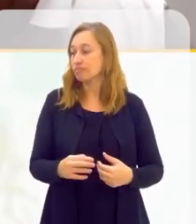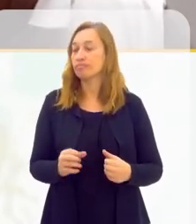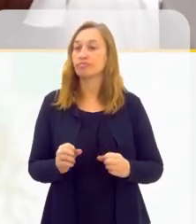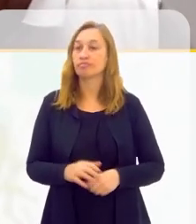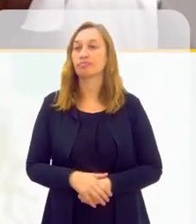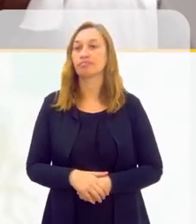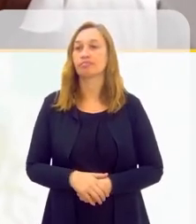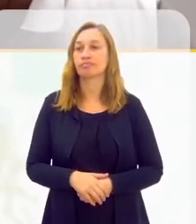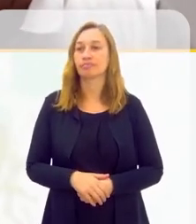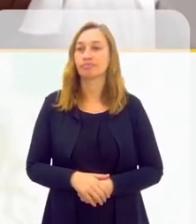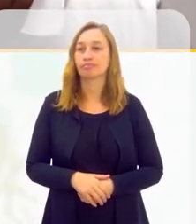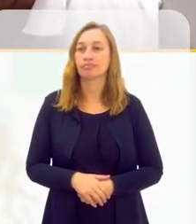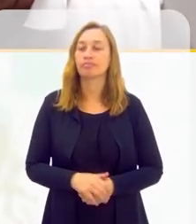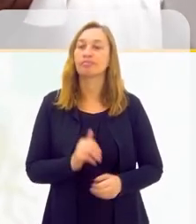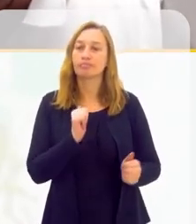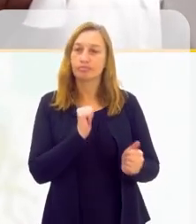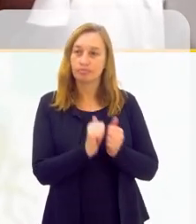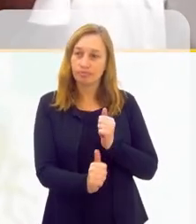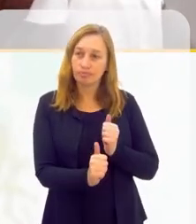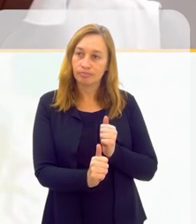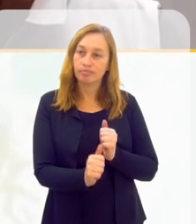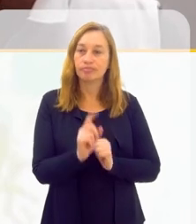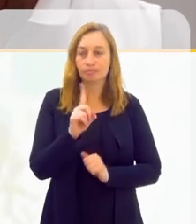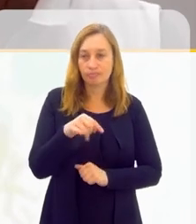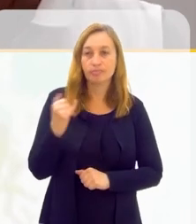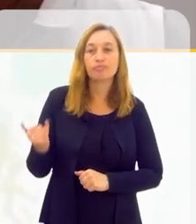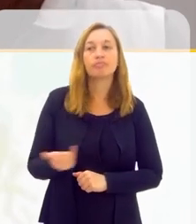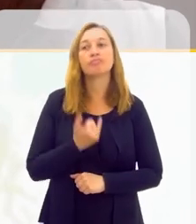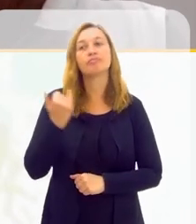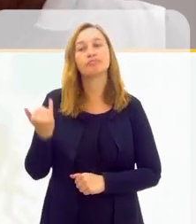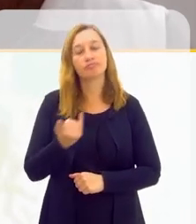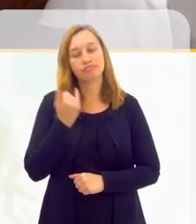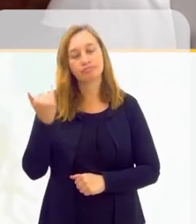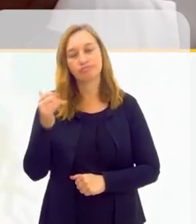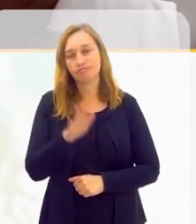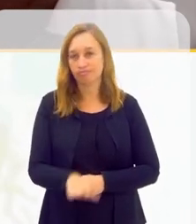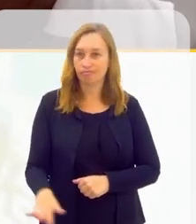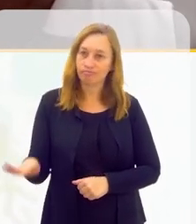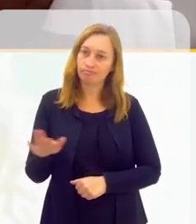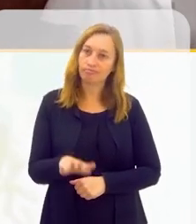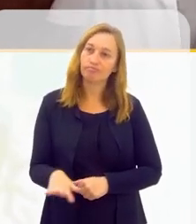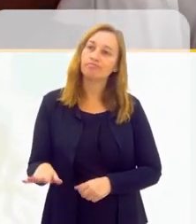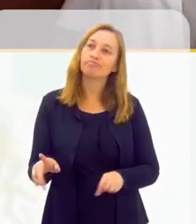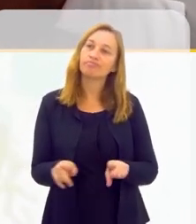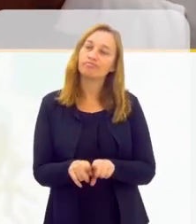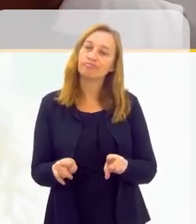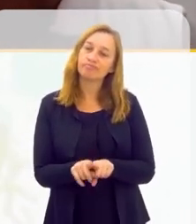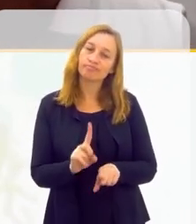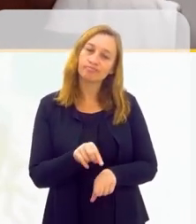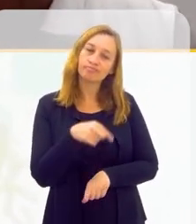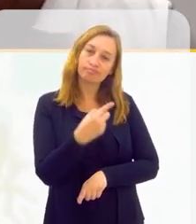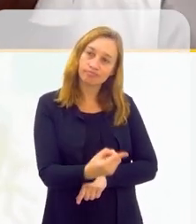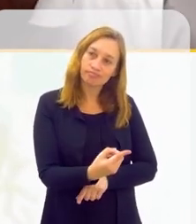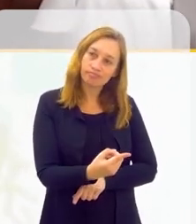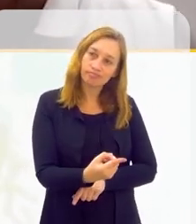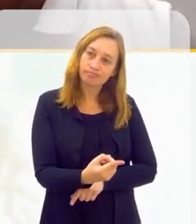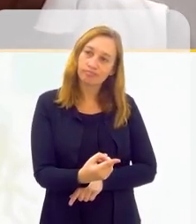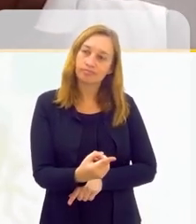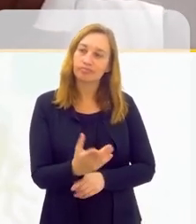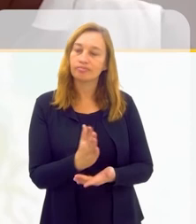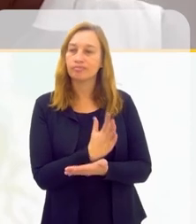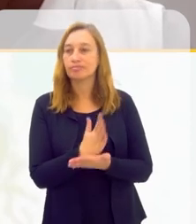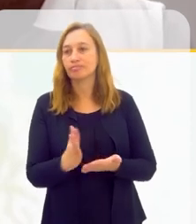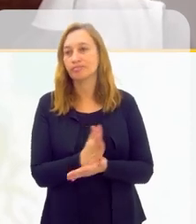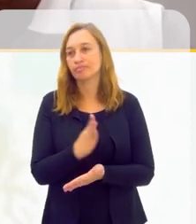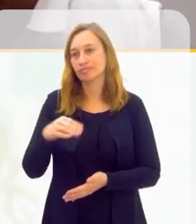demitir. E, portanto, o desporto podia coisa ser linda. muito importante para estas crianças, mas também para as outras, porque eu digo às